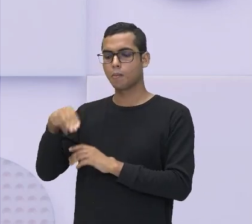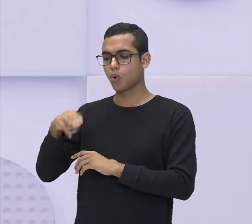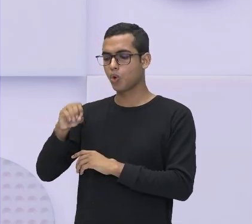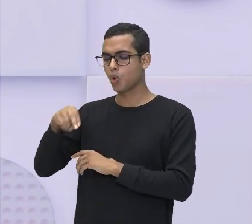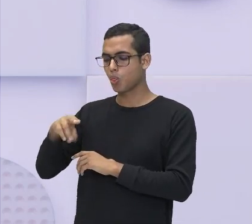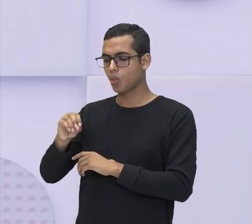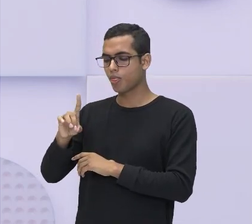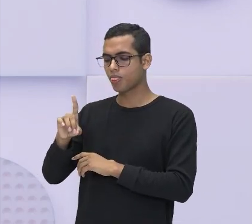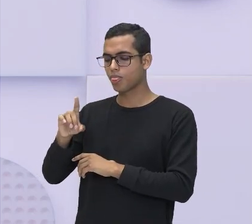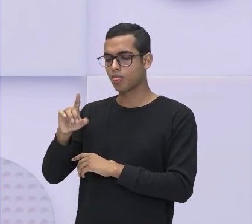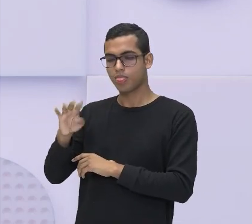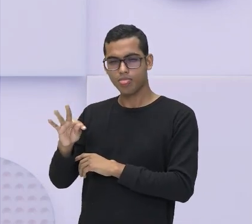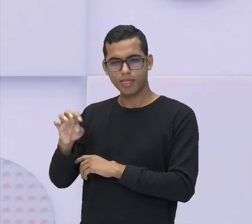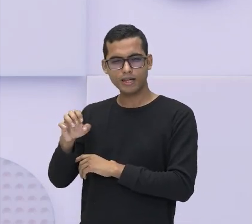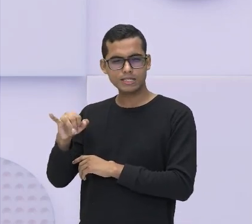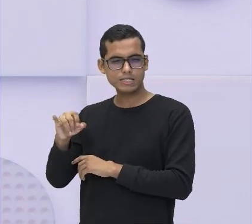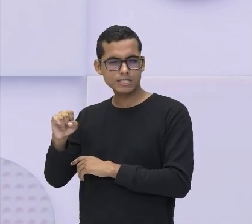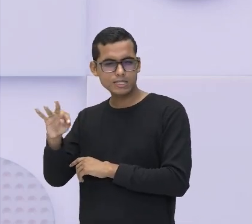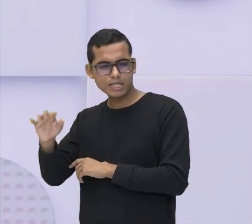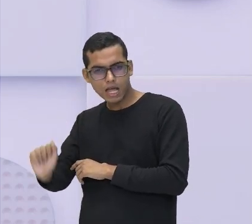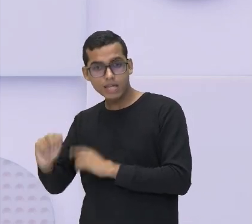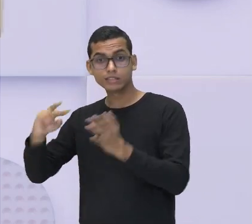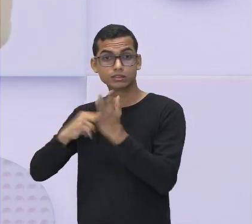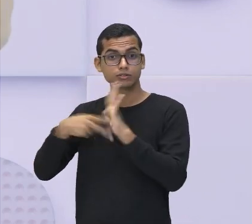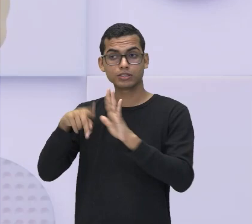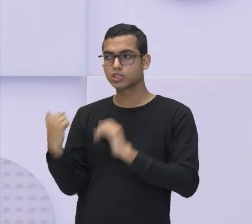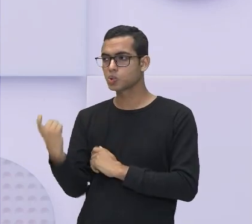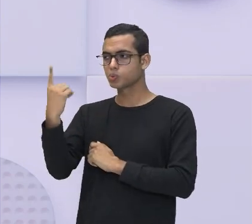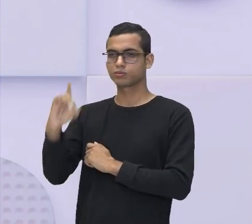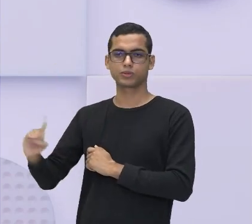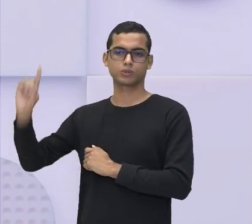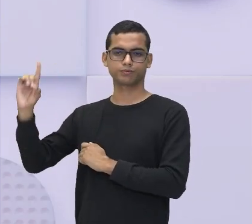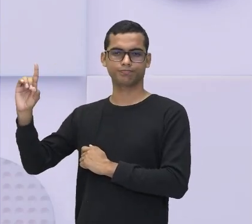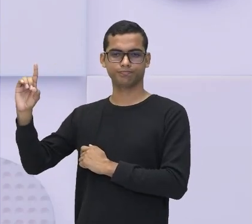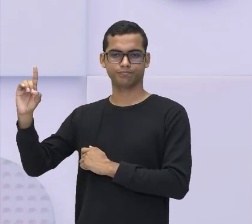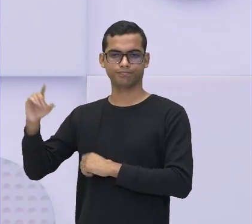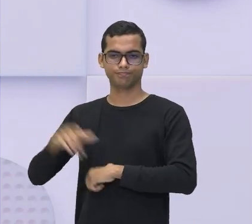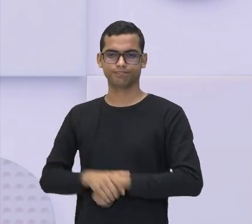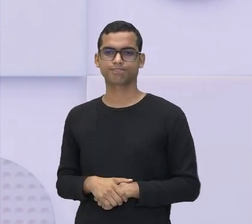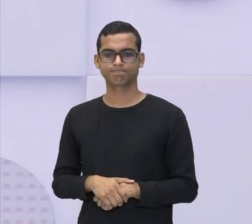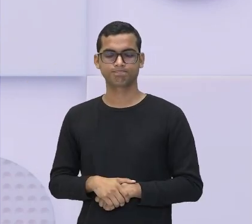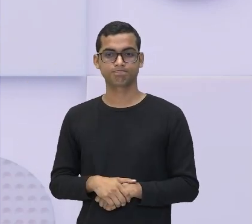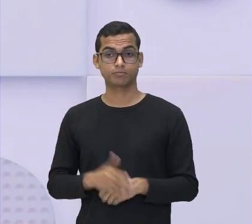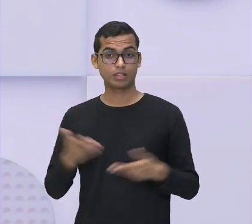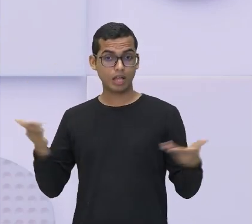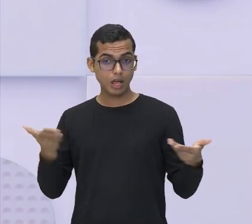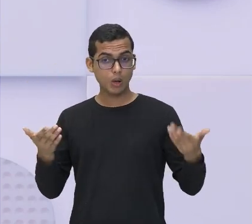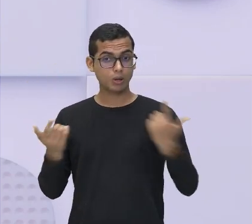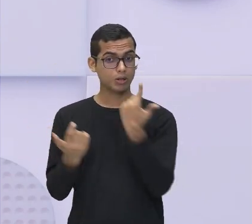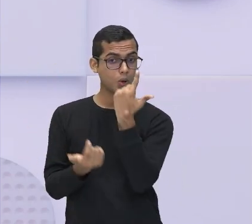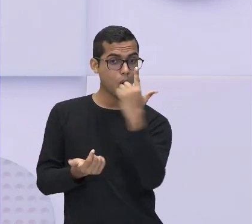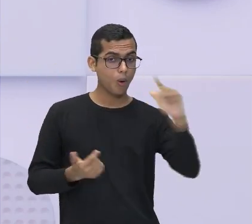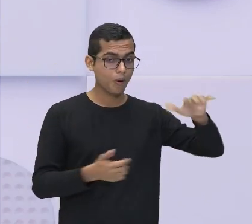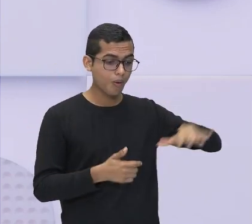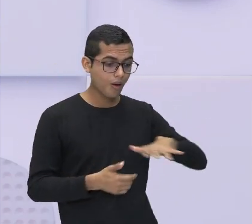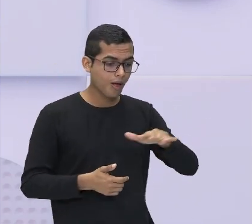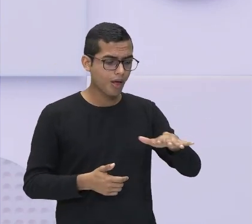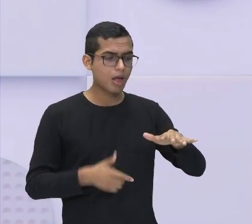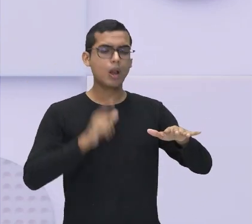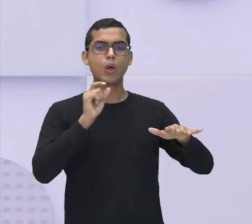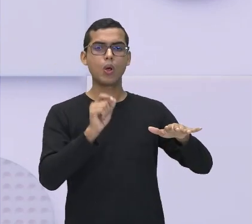monoteístas. Por outro lado, nós vamos ver as religiões orientais